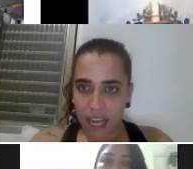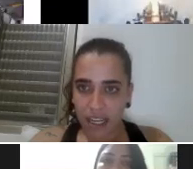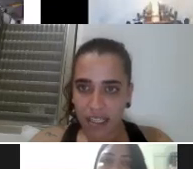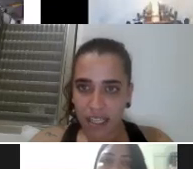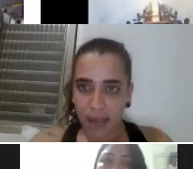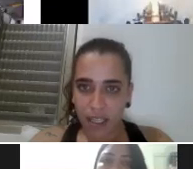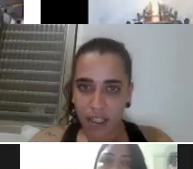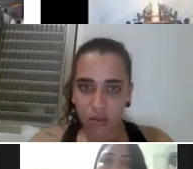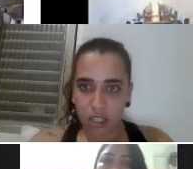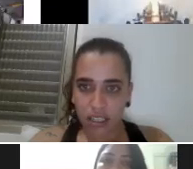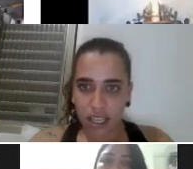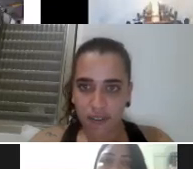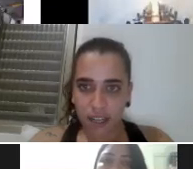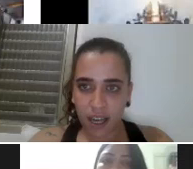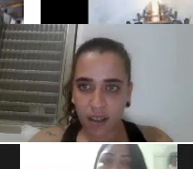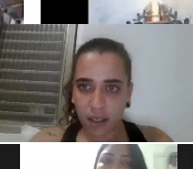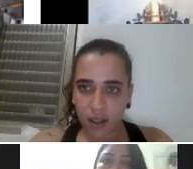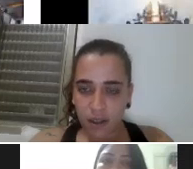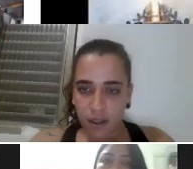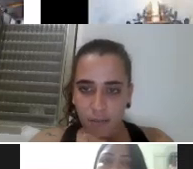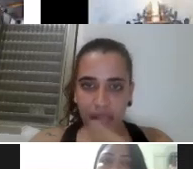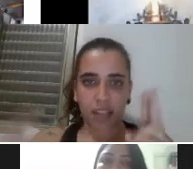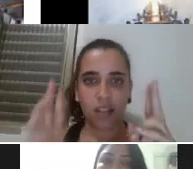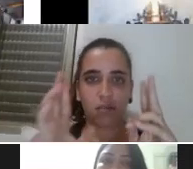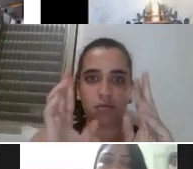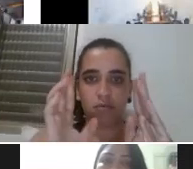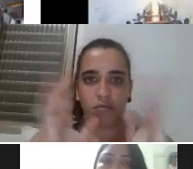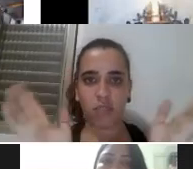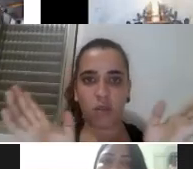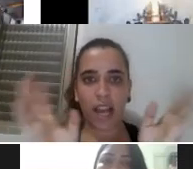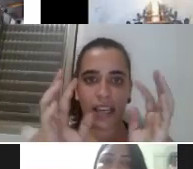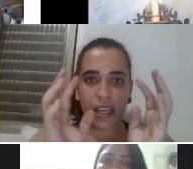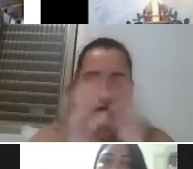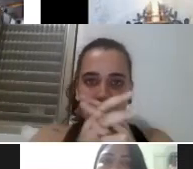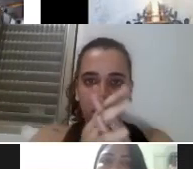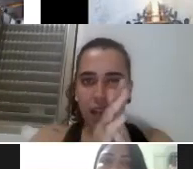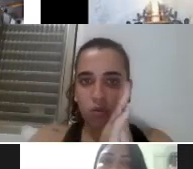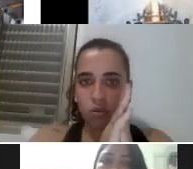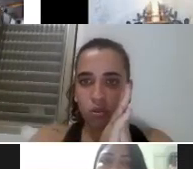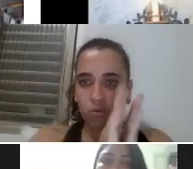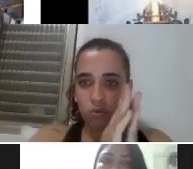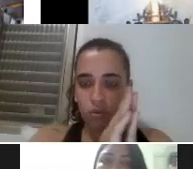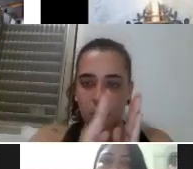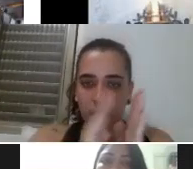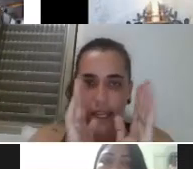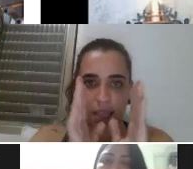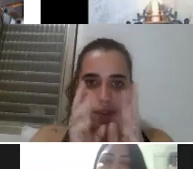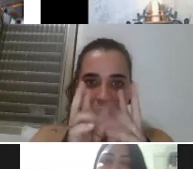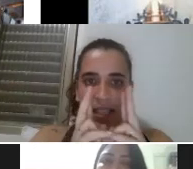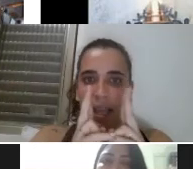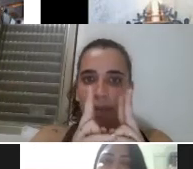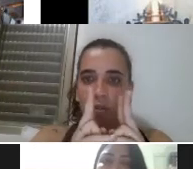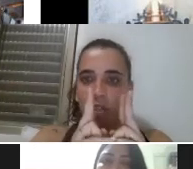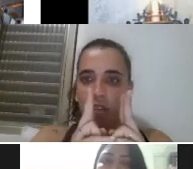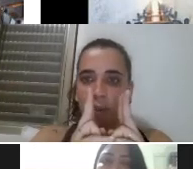eles ficarem exatamente onde eles têm que ficar. Para ele não cair ou não ficar tudo junto. Ele tem que